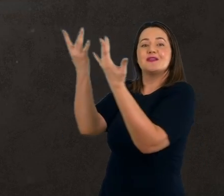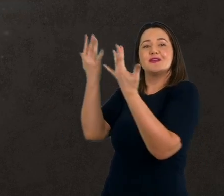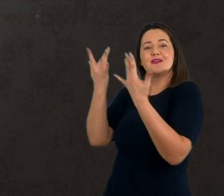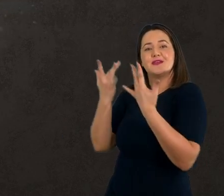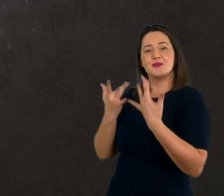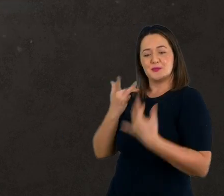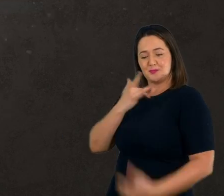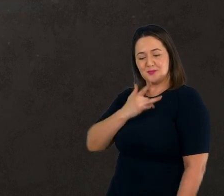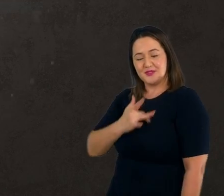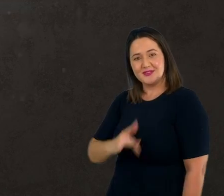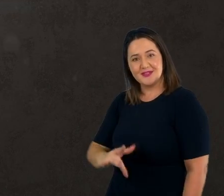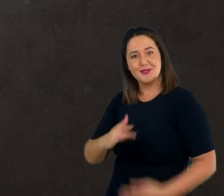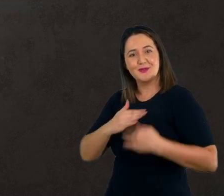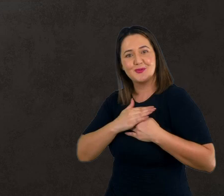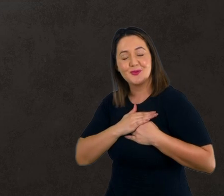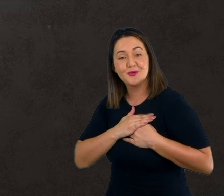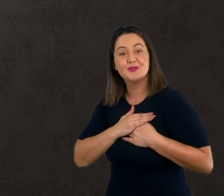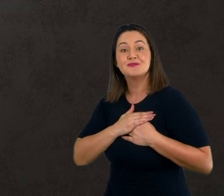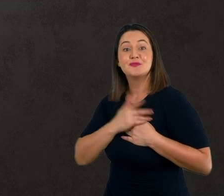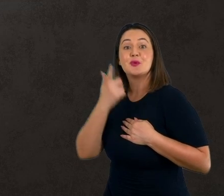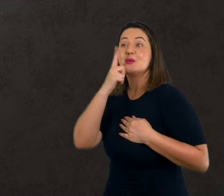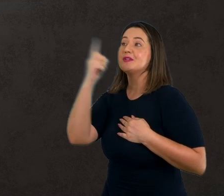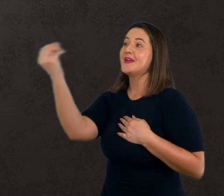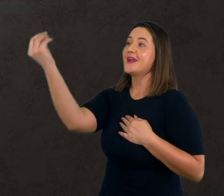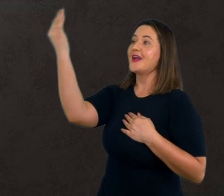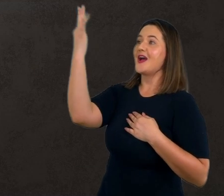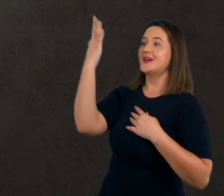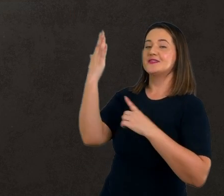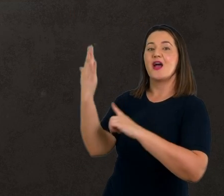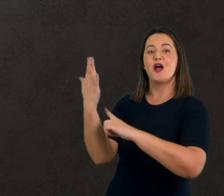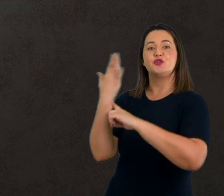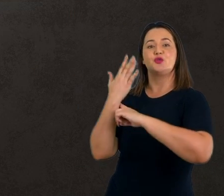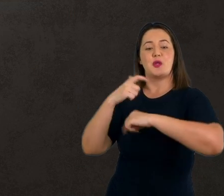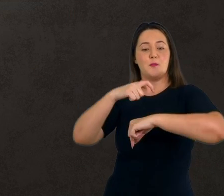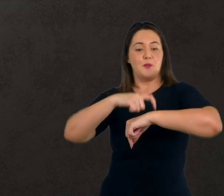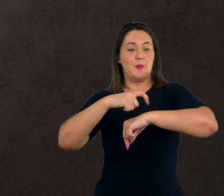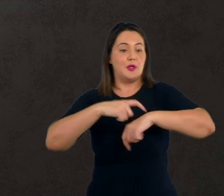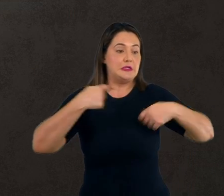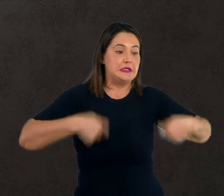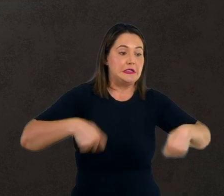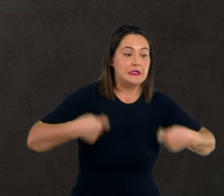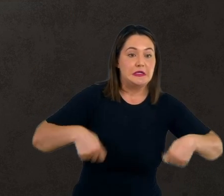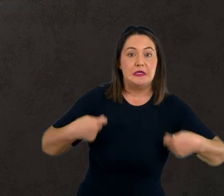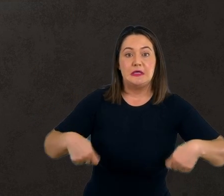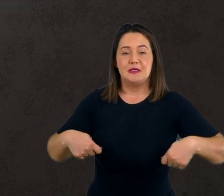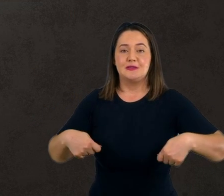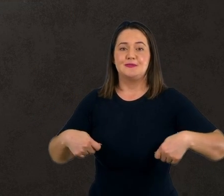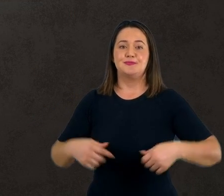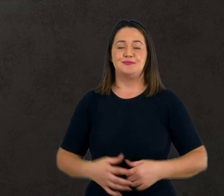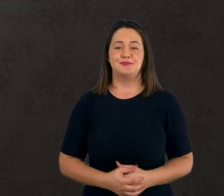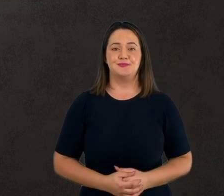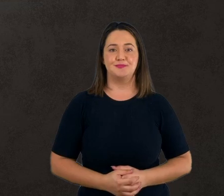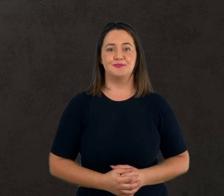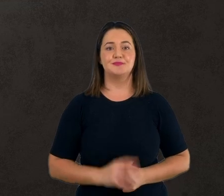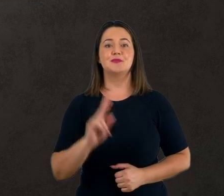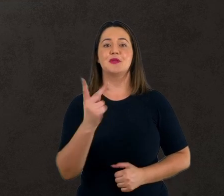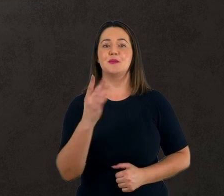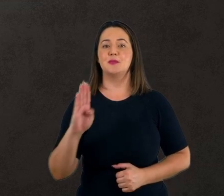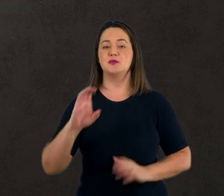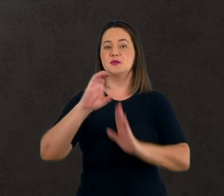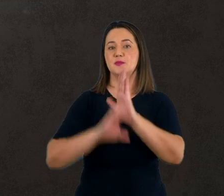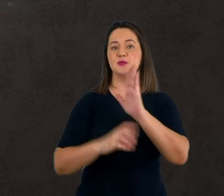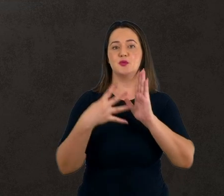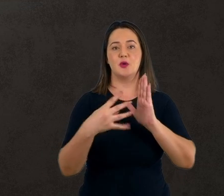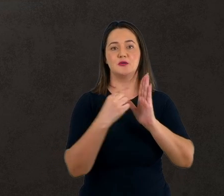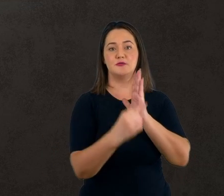recebermos misericórdia e encontrarmos graça que nos ajude nos momentos de necessidade. Hebreus